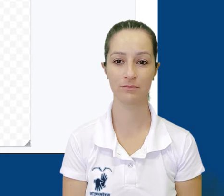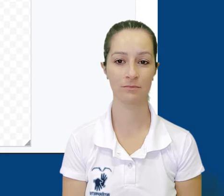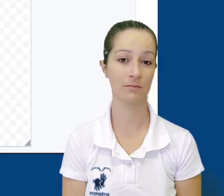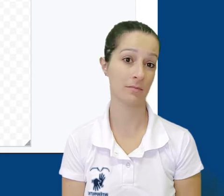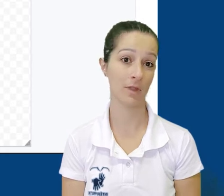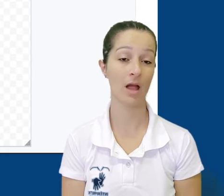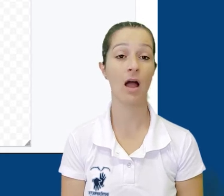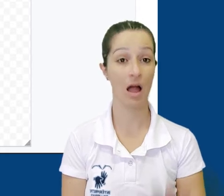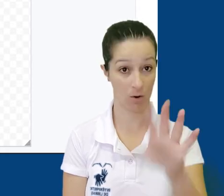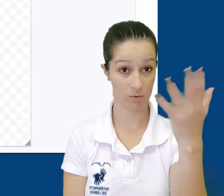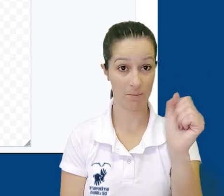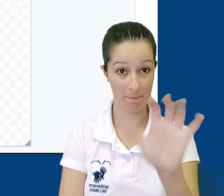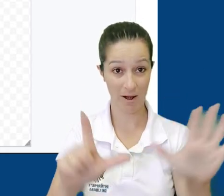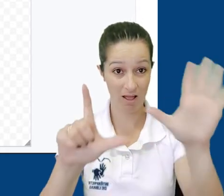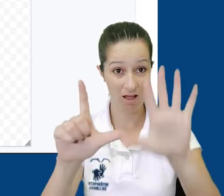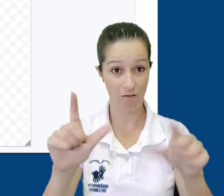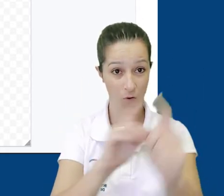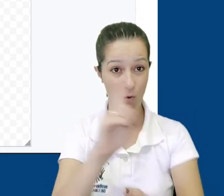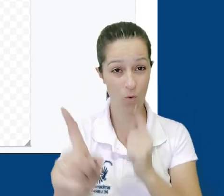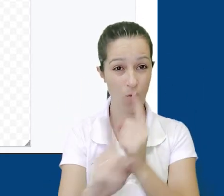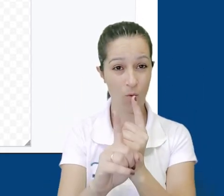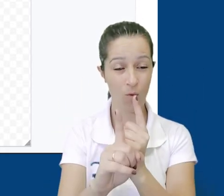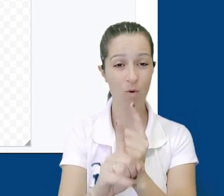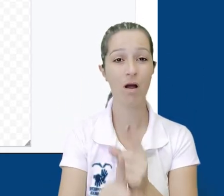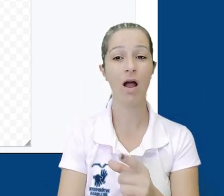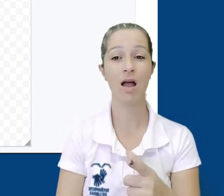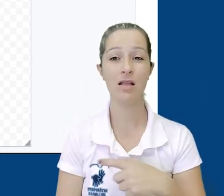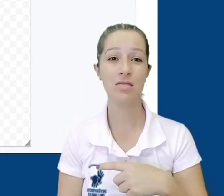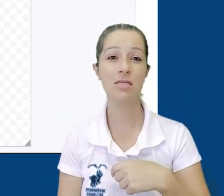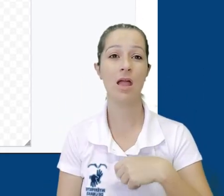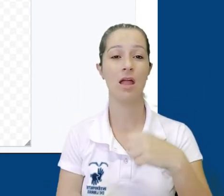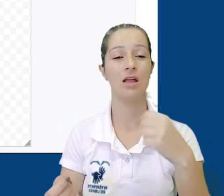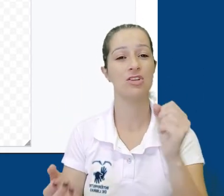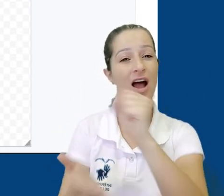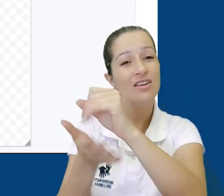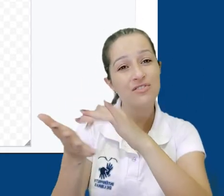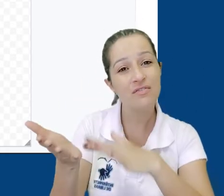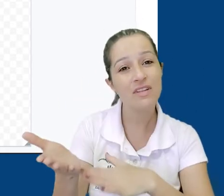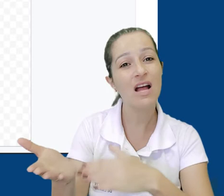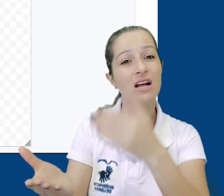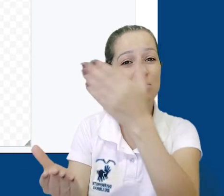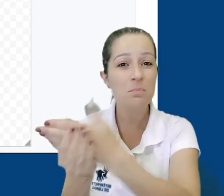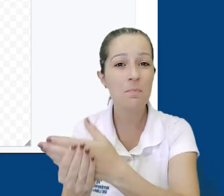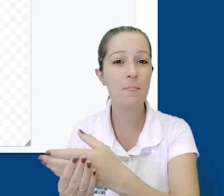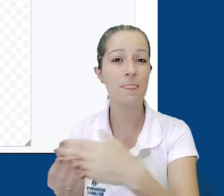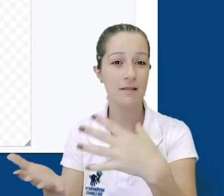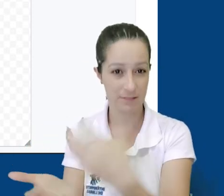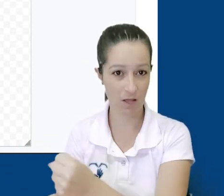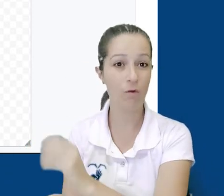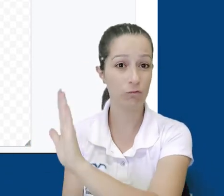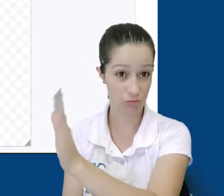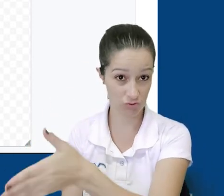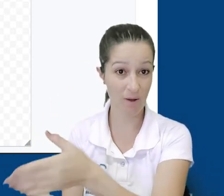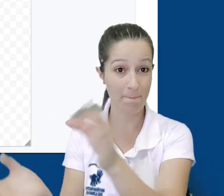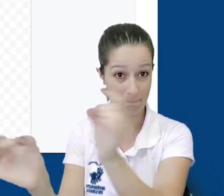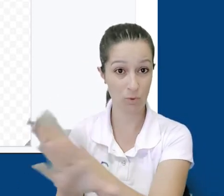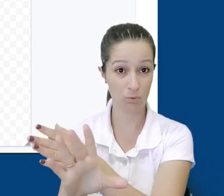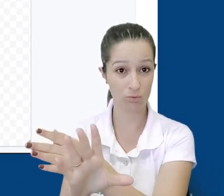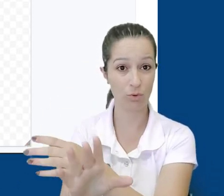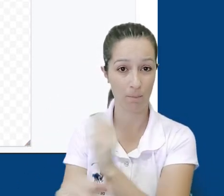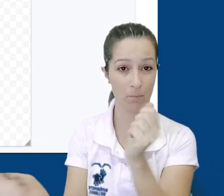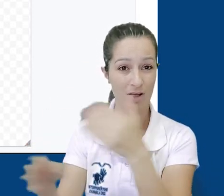e é comum nas plataformas google ter uma página onde temos nossos trabalhos já fez anteriormente naquele aplicativo